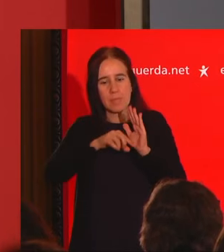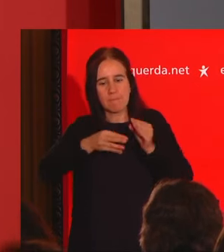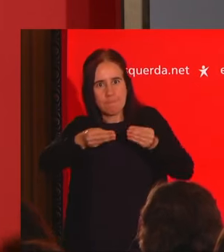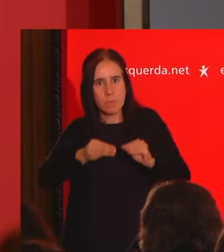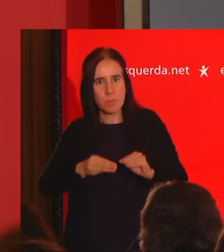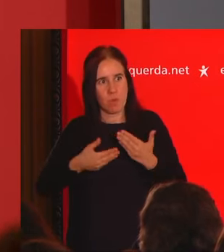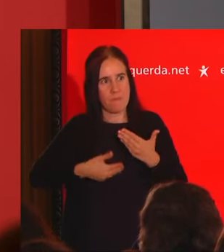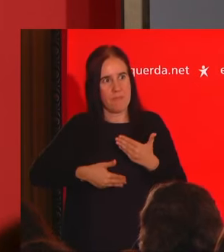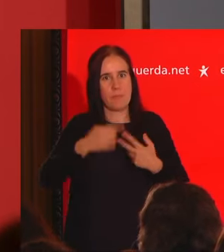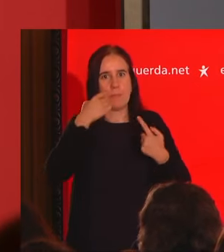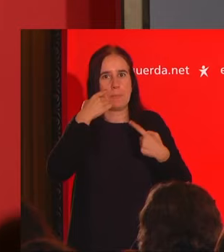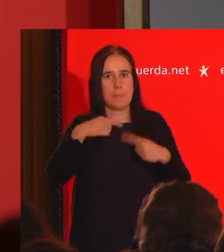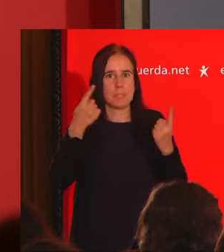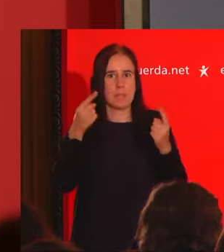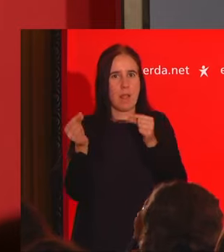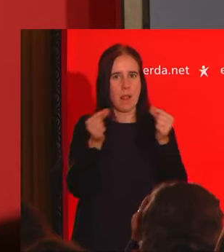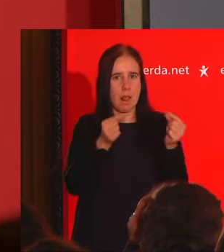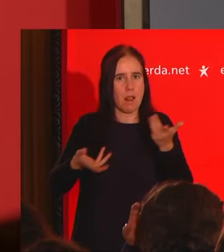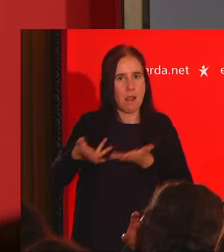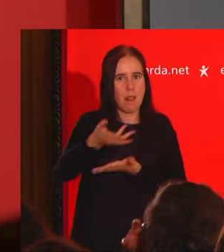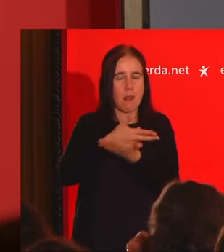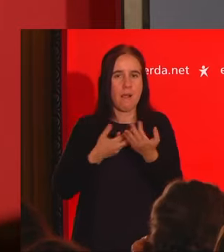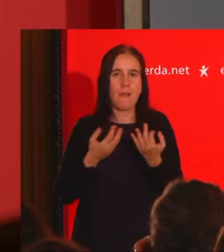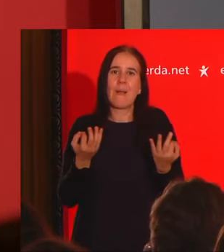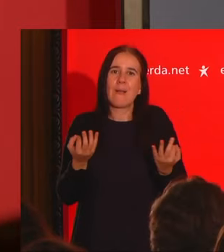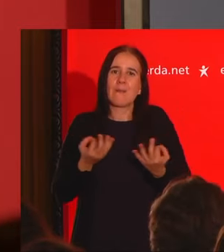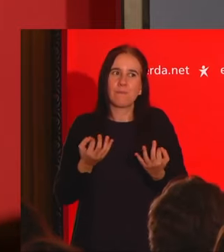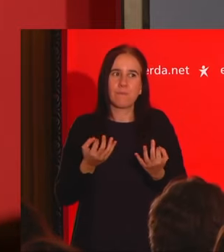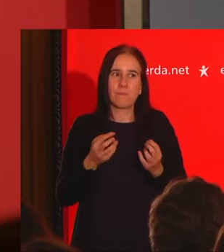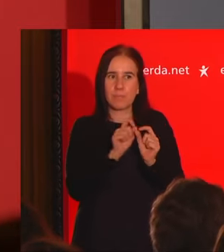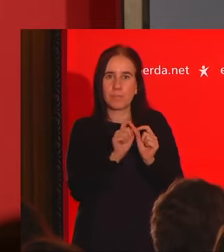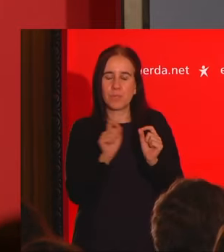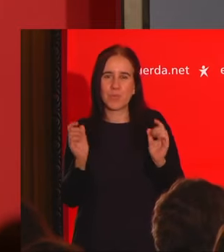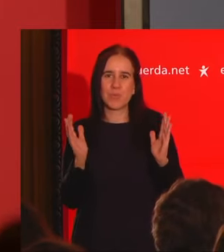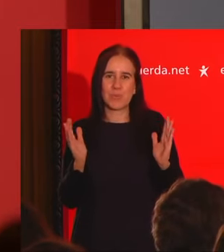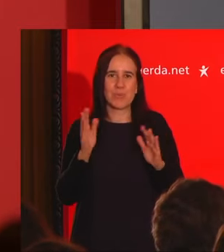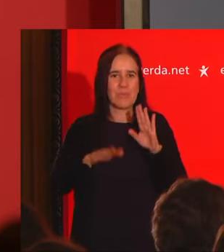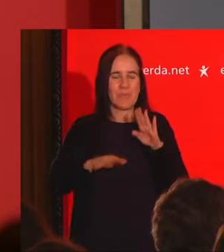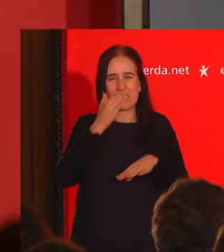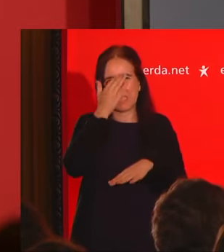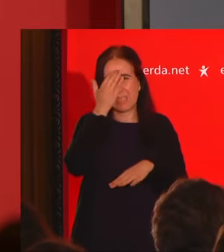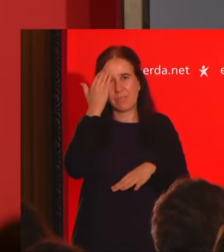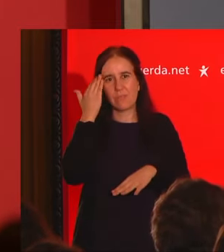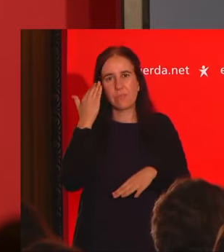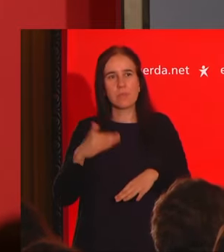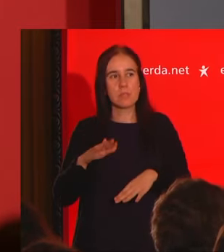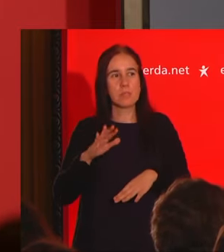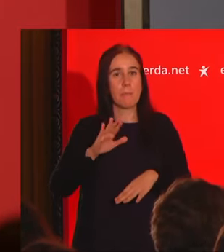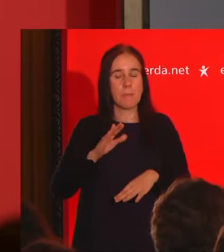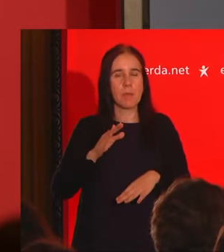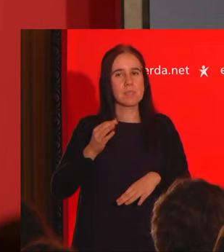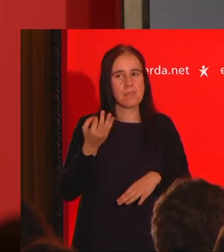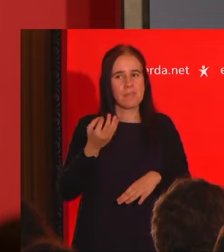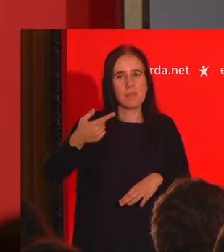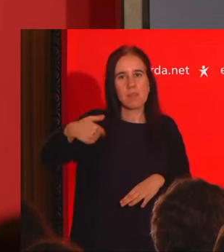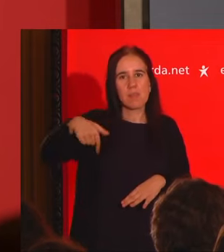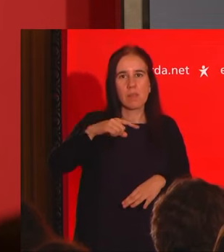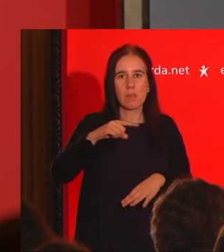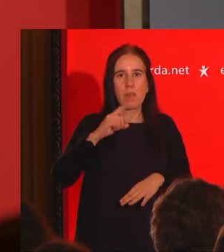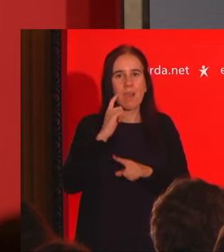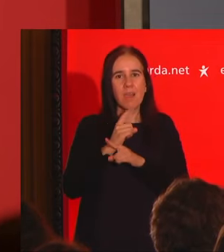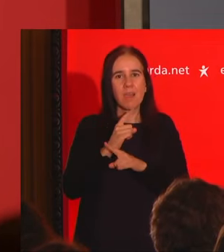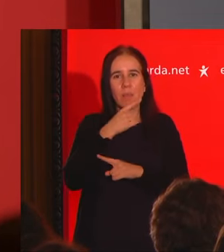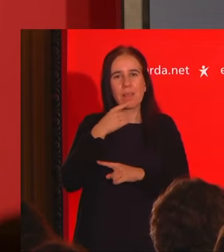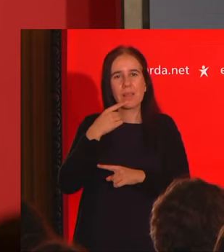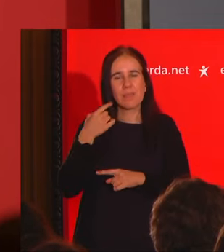que vamos agora apresentando e debatendo, ainda que seja um período às vezes tão difícil, mas não deixemos que nem a